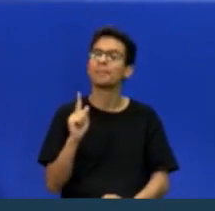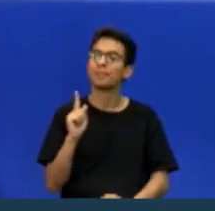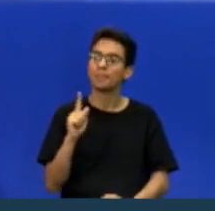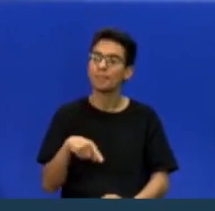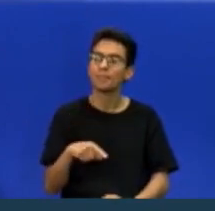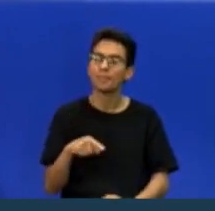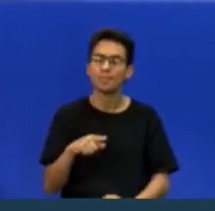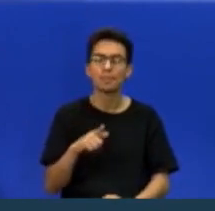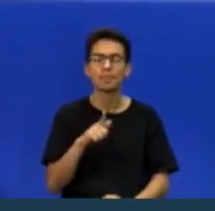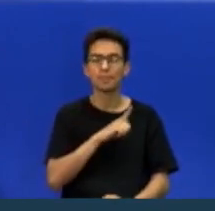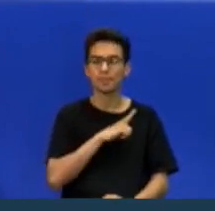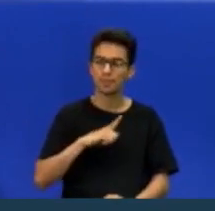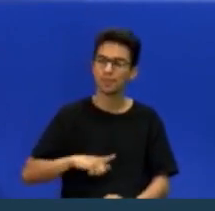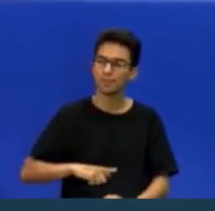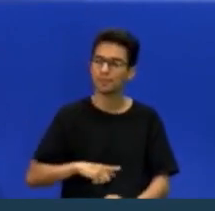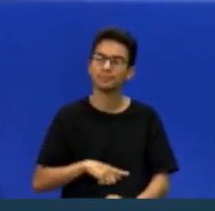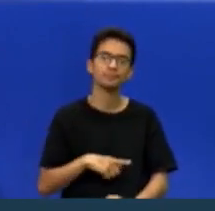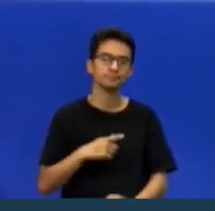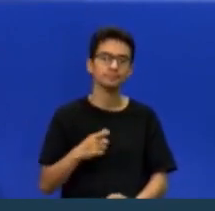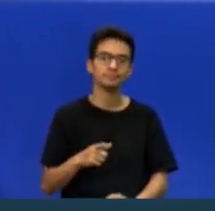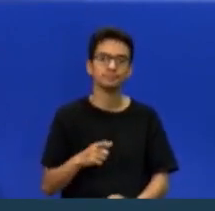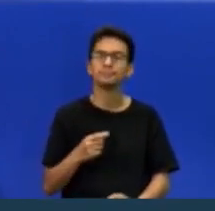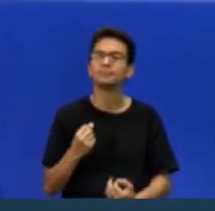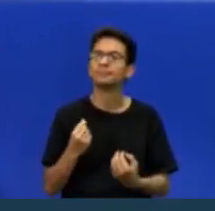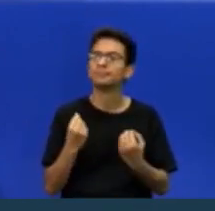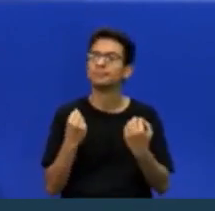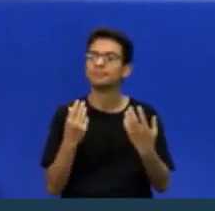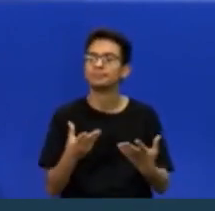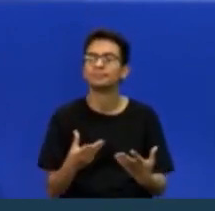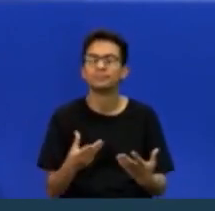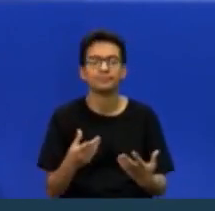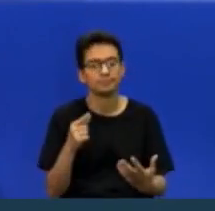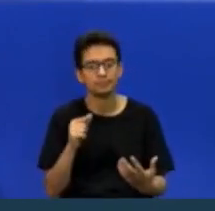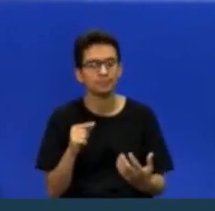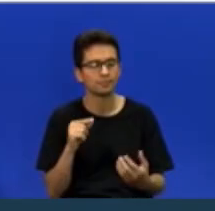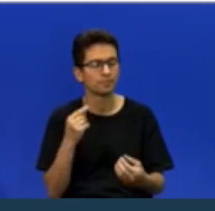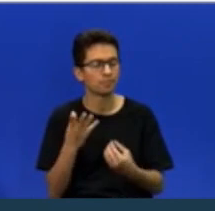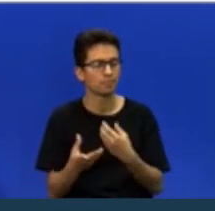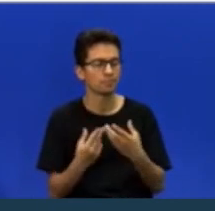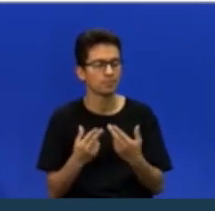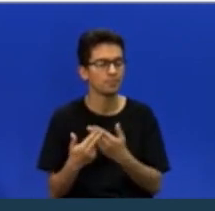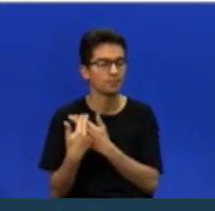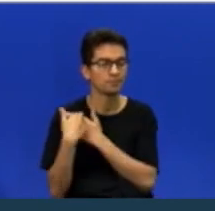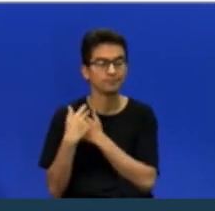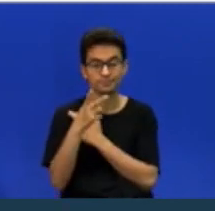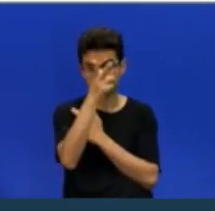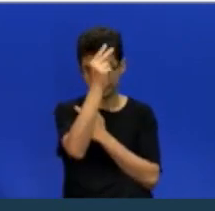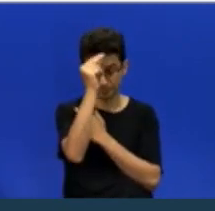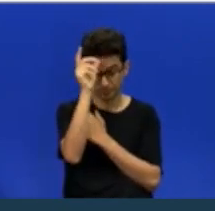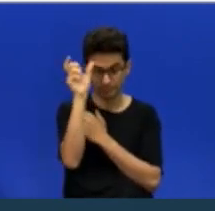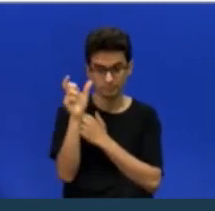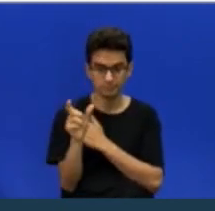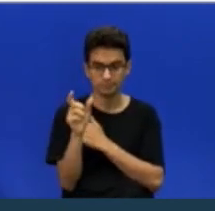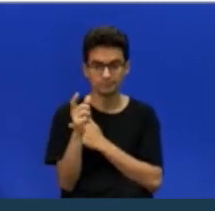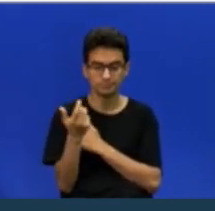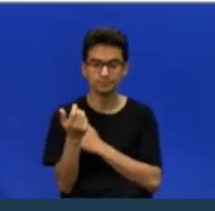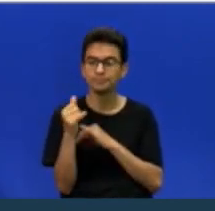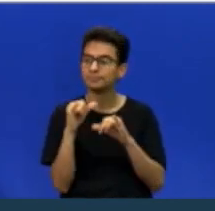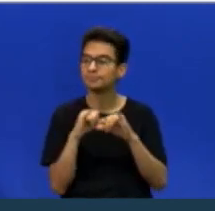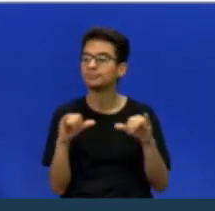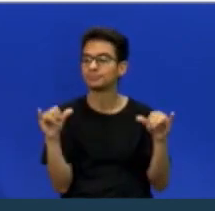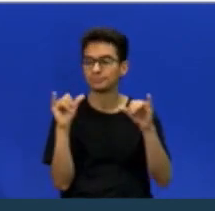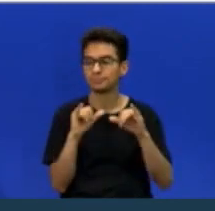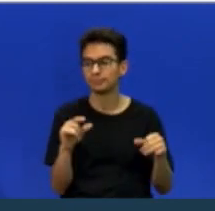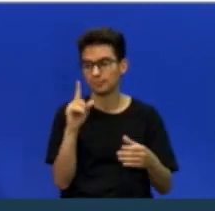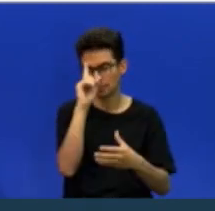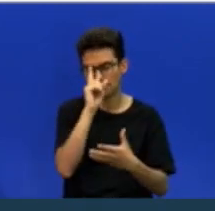Bom, quais são alguns objetivos e atribuições do SUS? Primeiro, identificar e divulgar os fatores condicionantes e determinantes